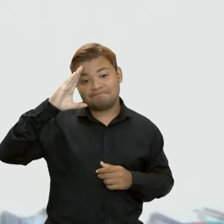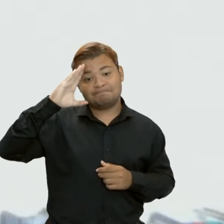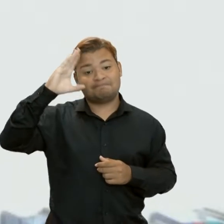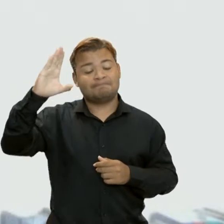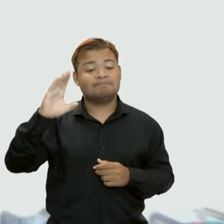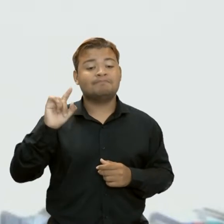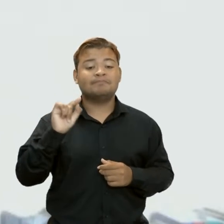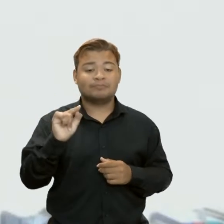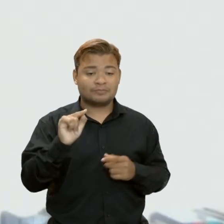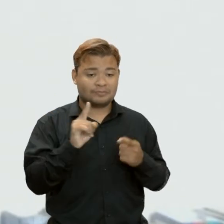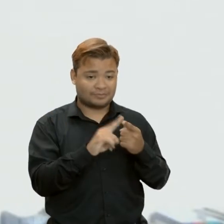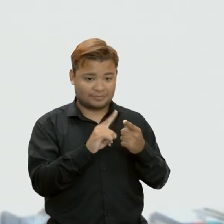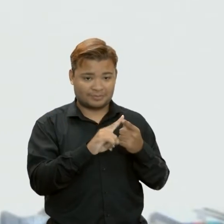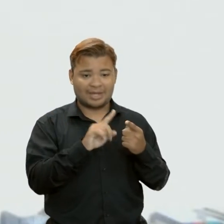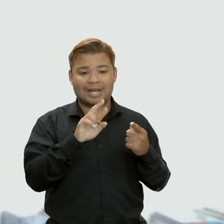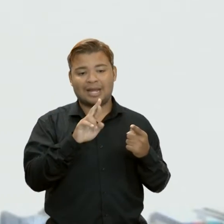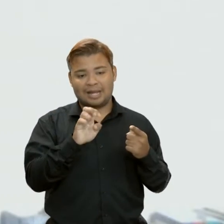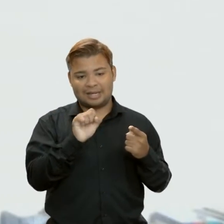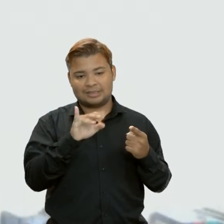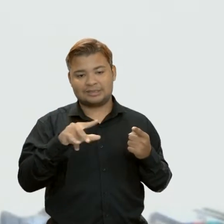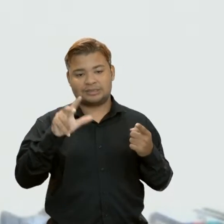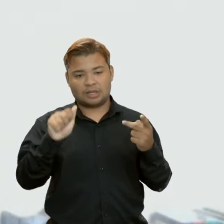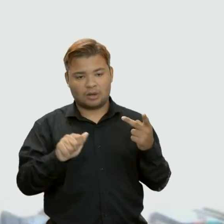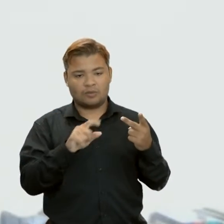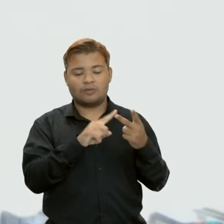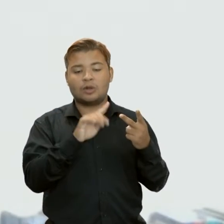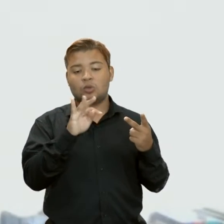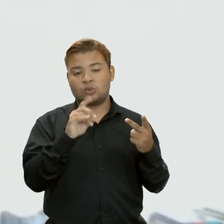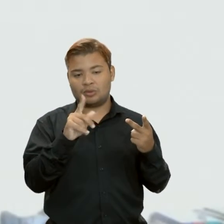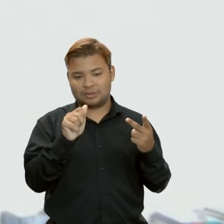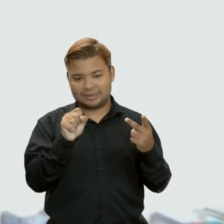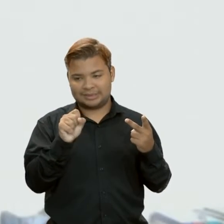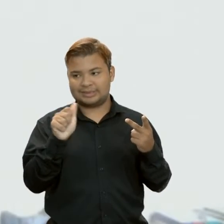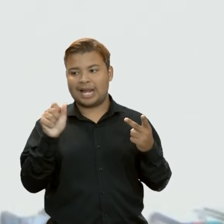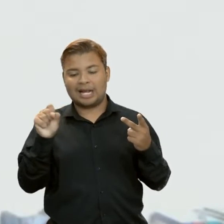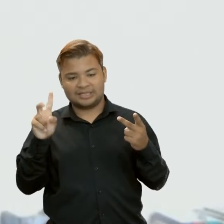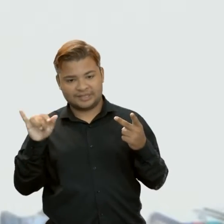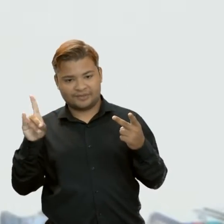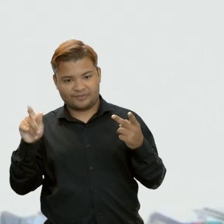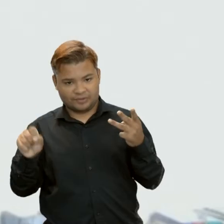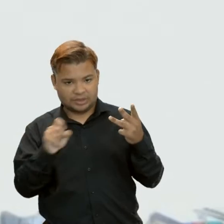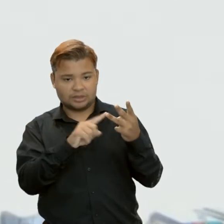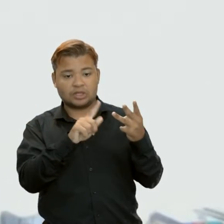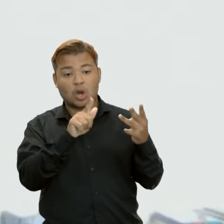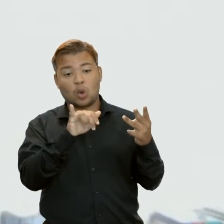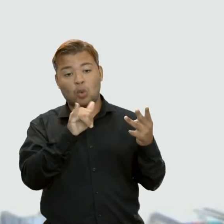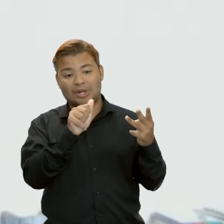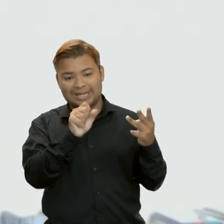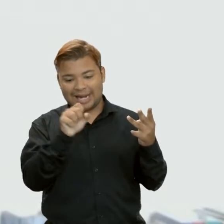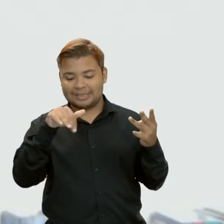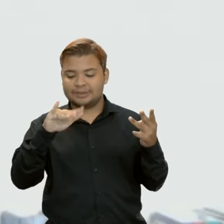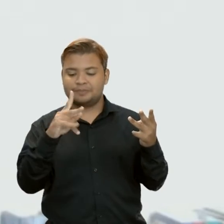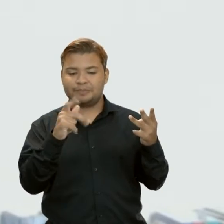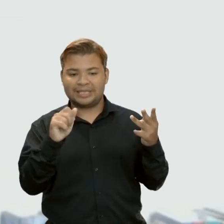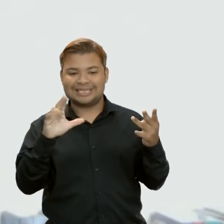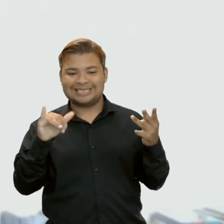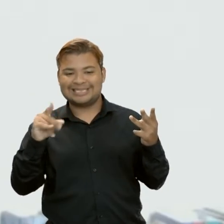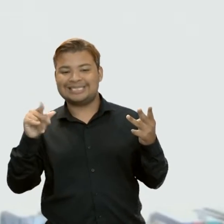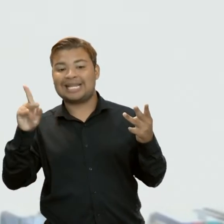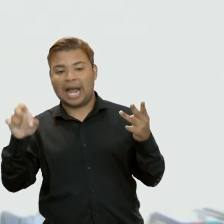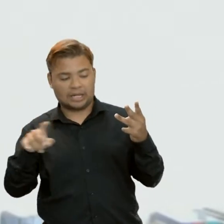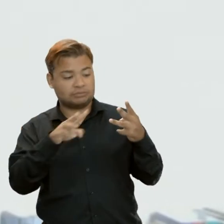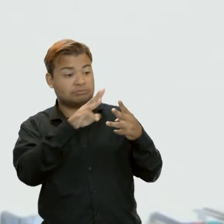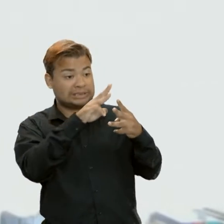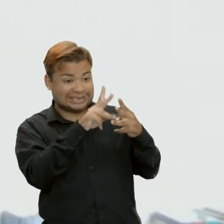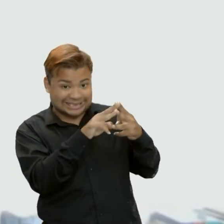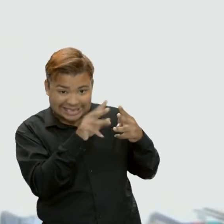poema Ressalva, Todas as Vidas e Goiás, Minha Cidade, são os meus favoritos, assim, são os poemas em que